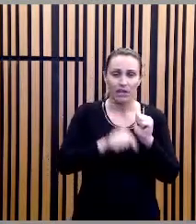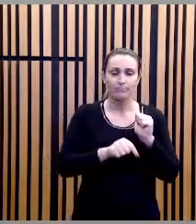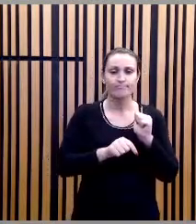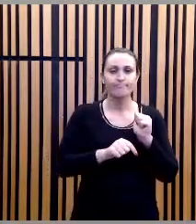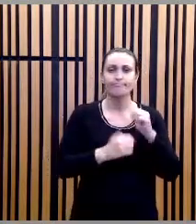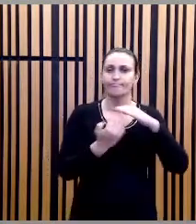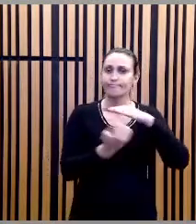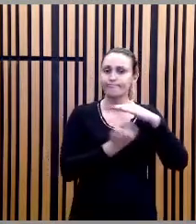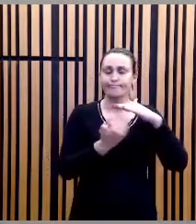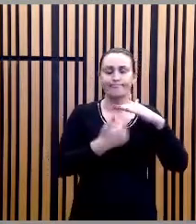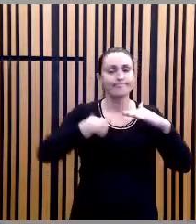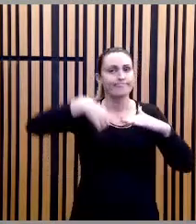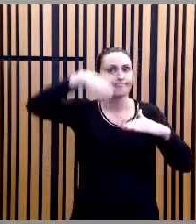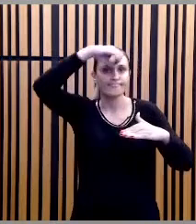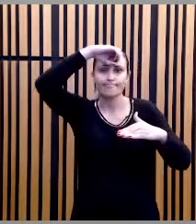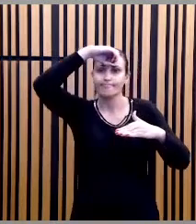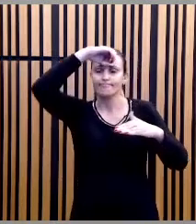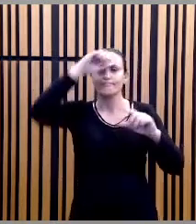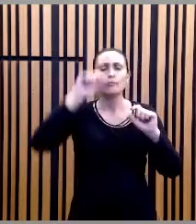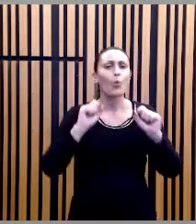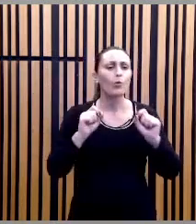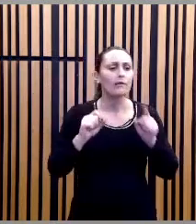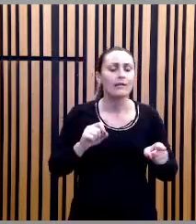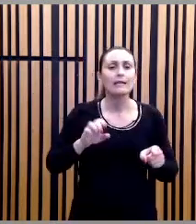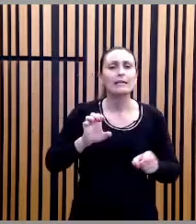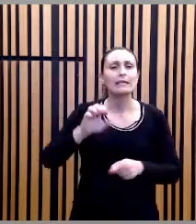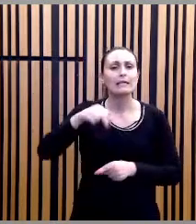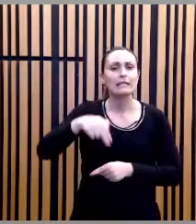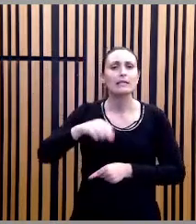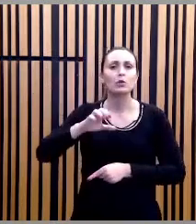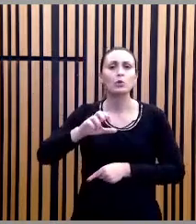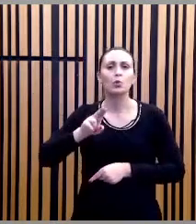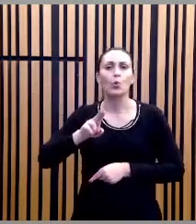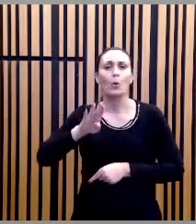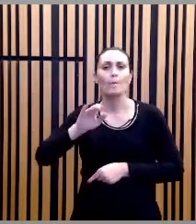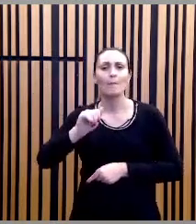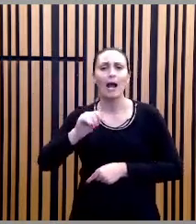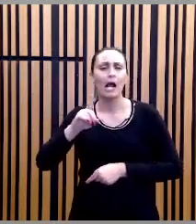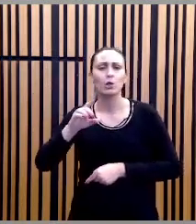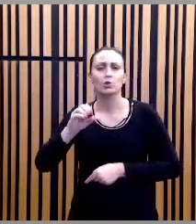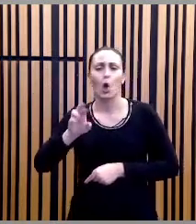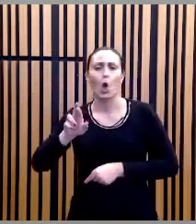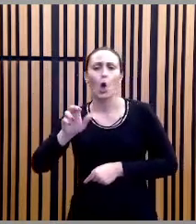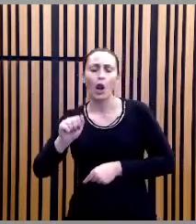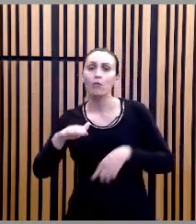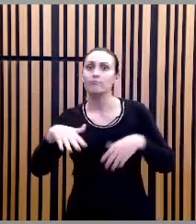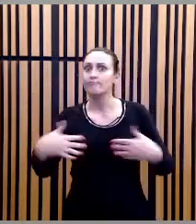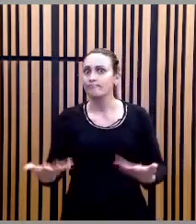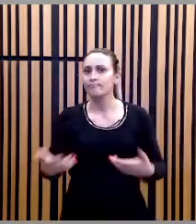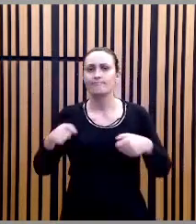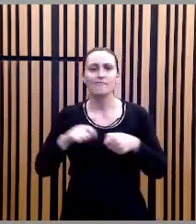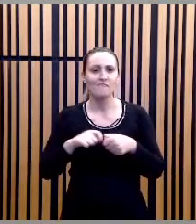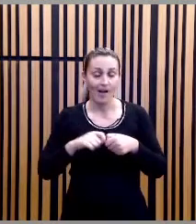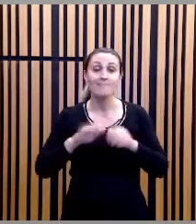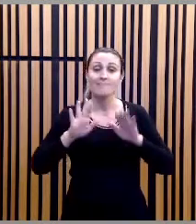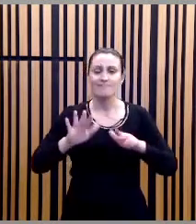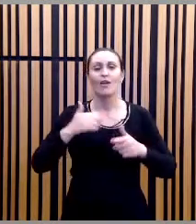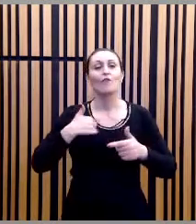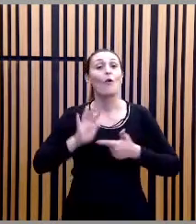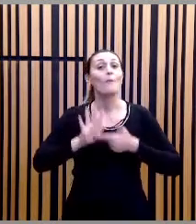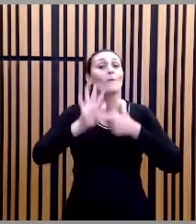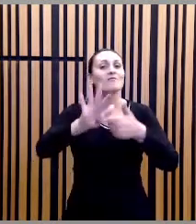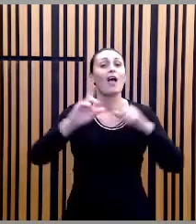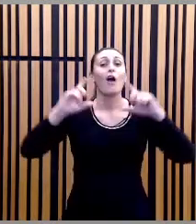incubadora fazia, tá? Então, eu até vou botar uma fotinho aqui que eu adoro, acho fantástica para vocês, e vocês